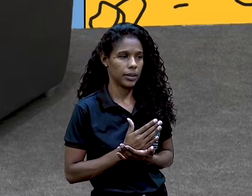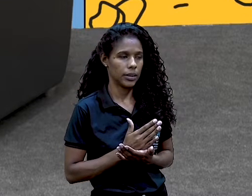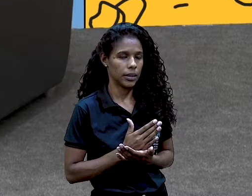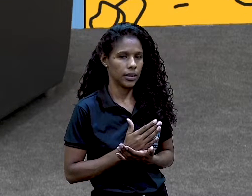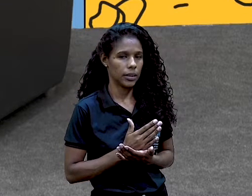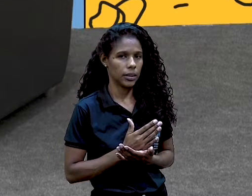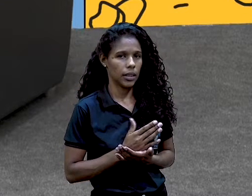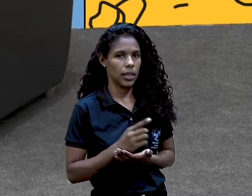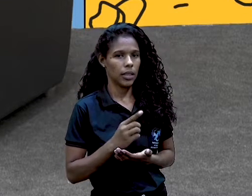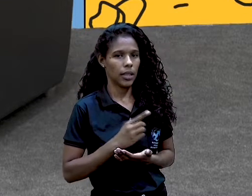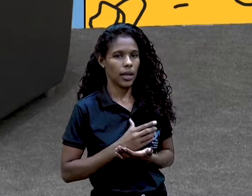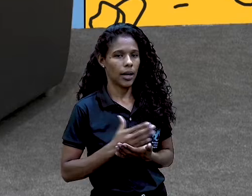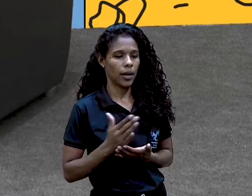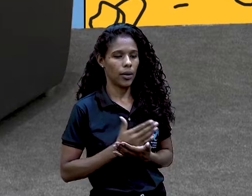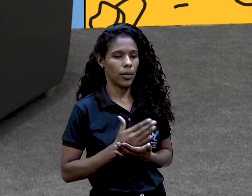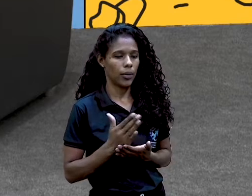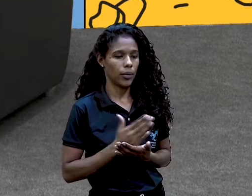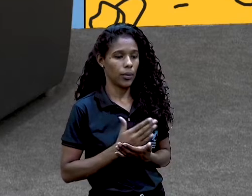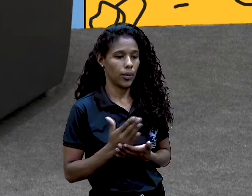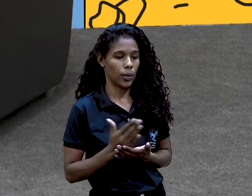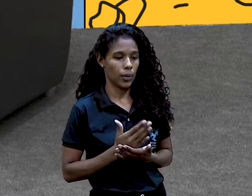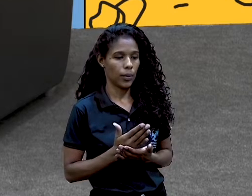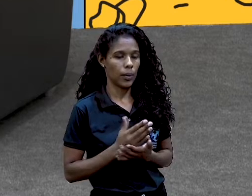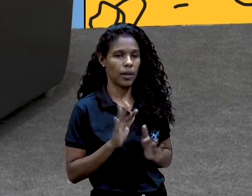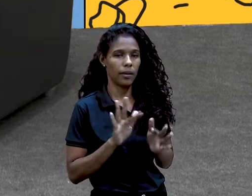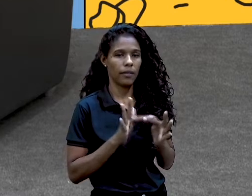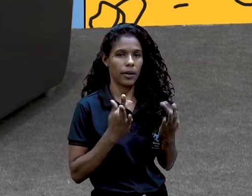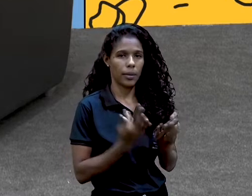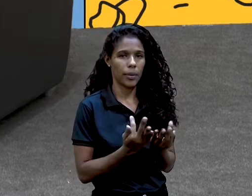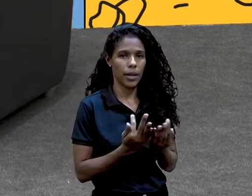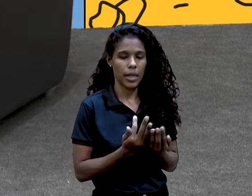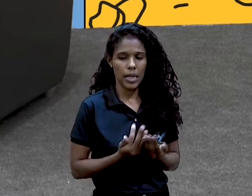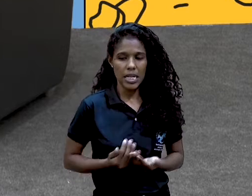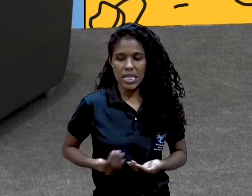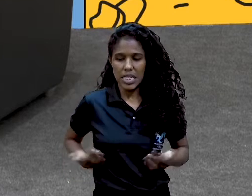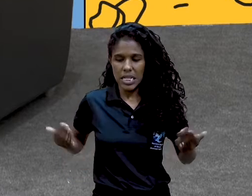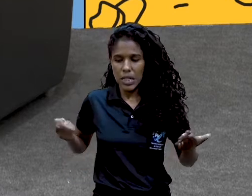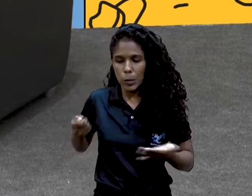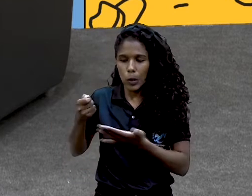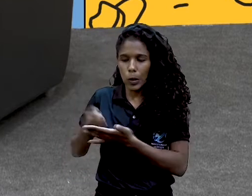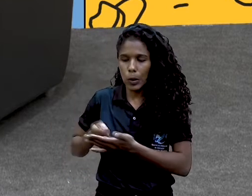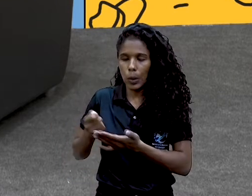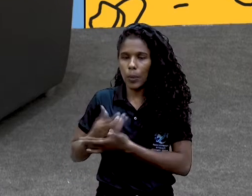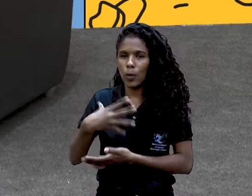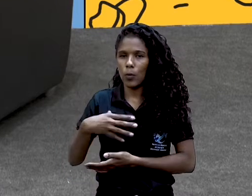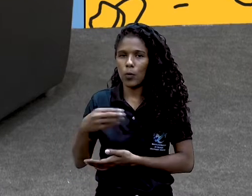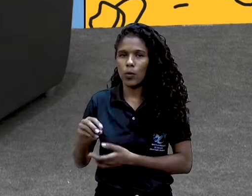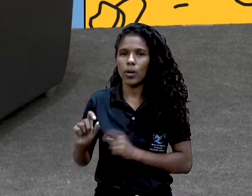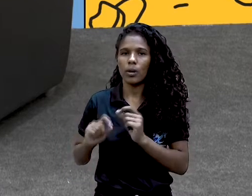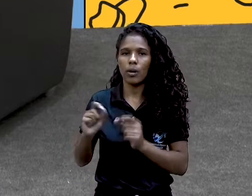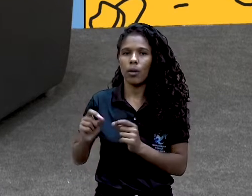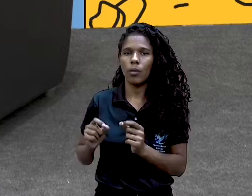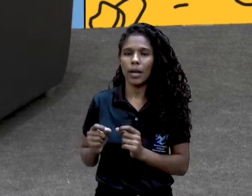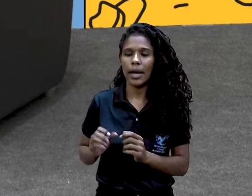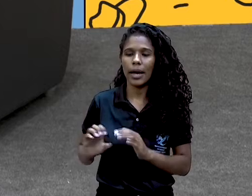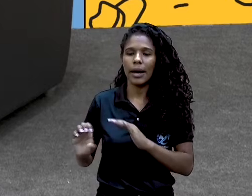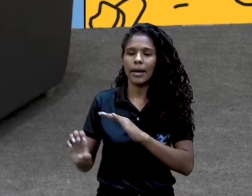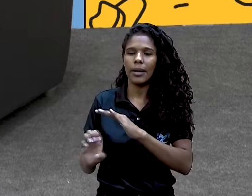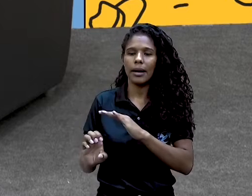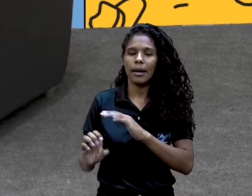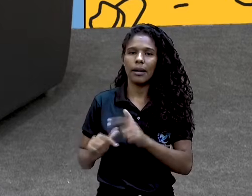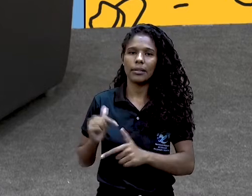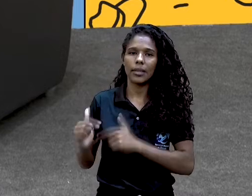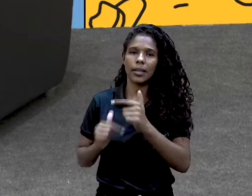criança queria. E muitos no futuro acabam frustrados na sua profissão. Qual a consequência